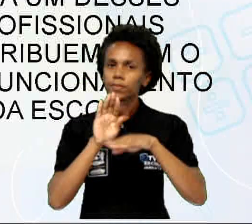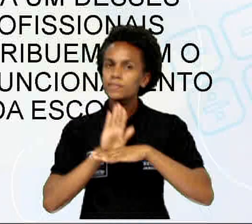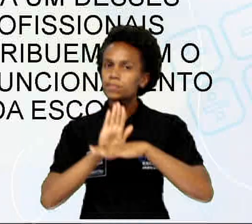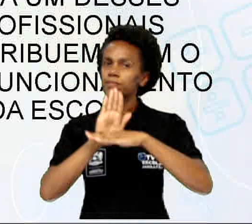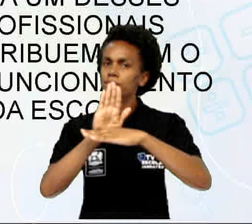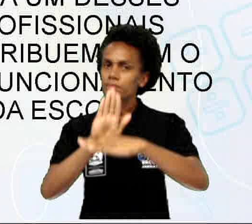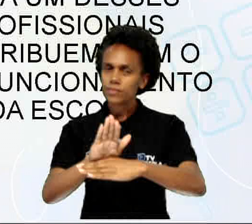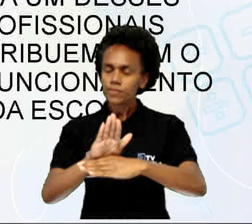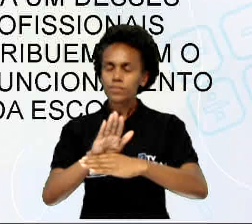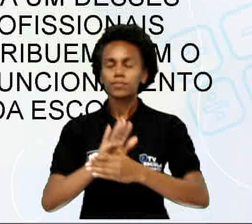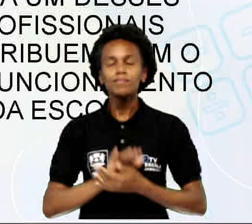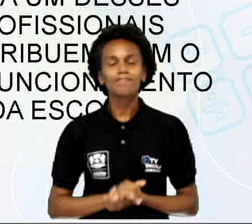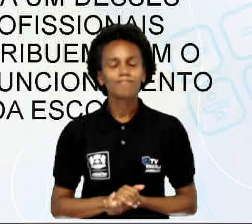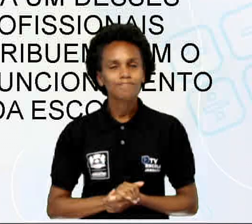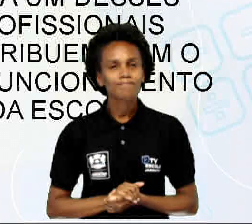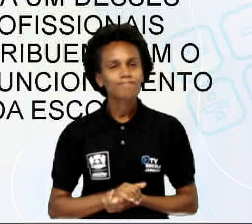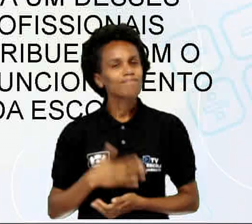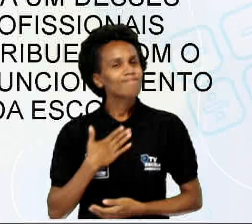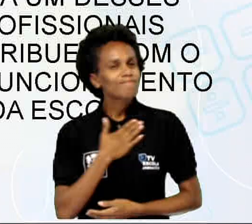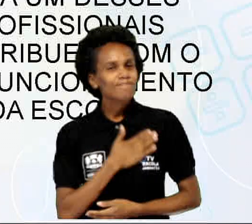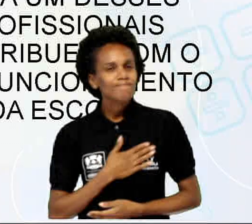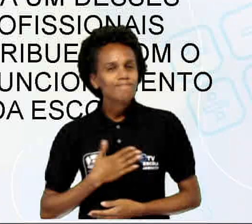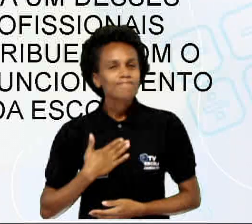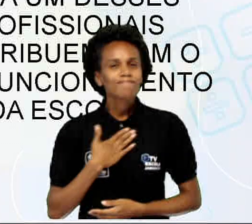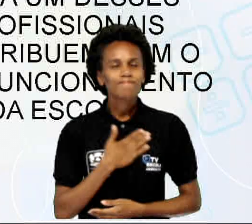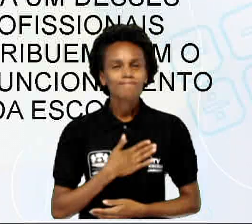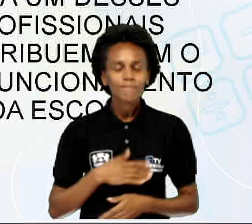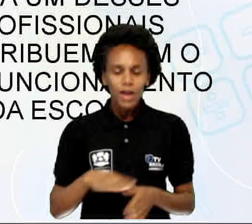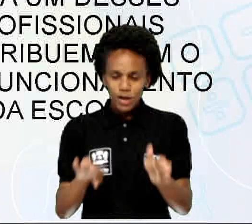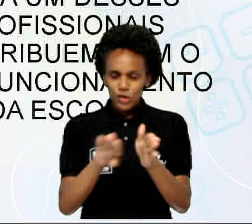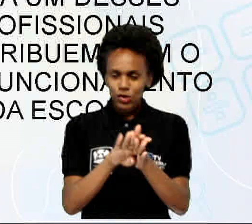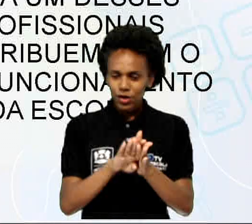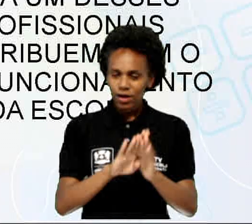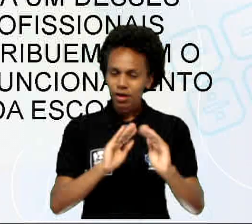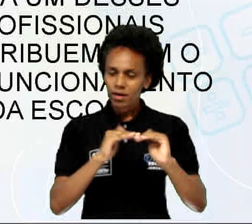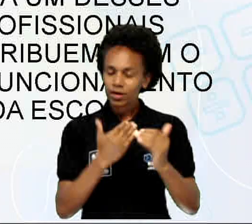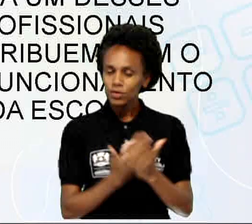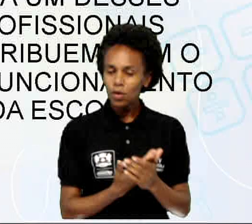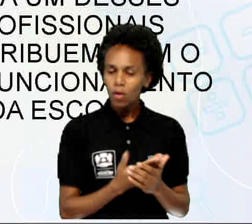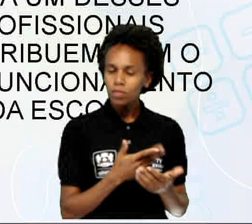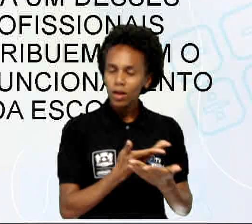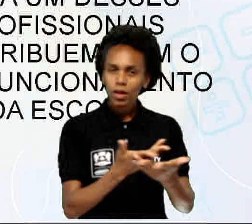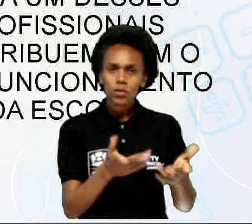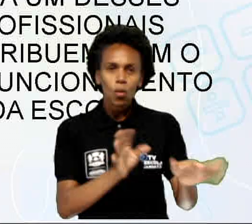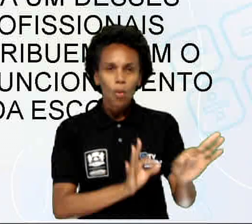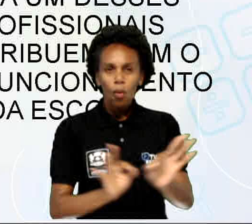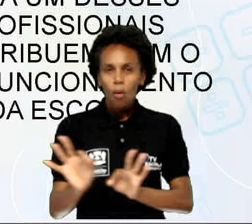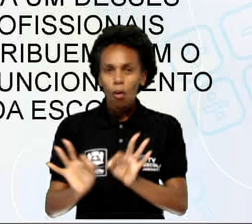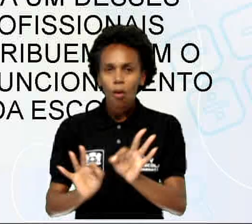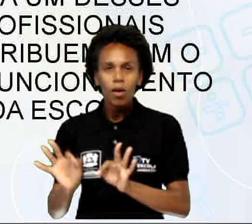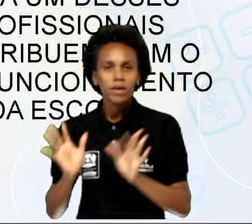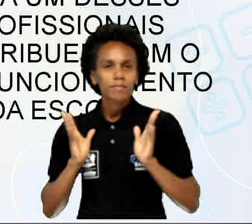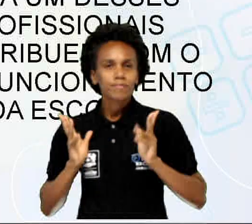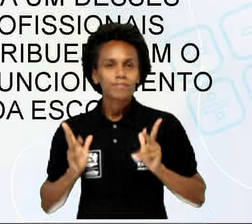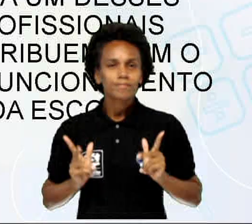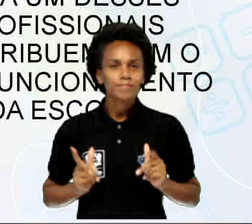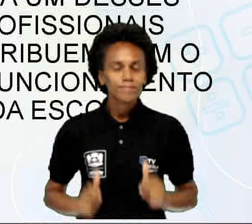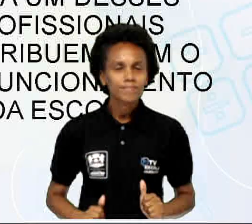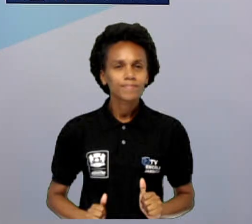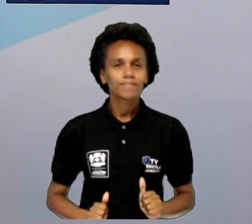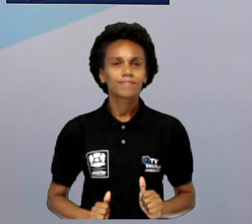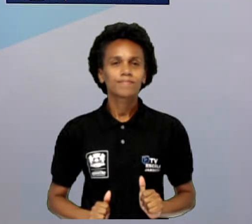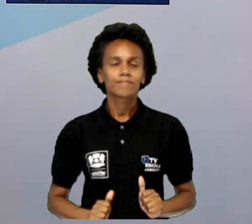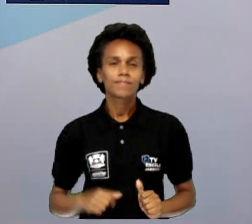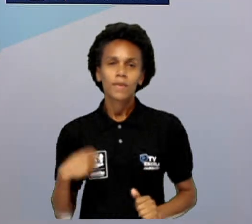na escola, ela tá limpinha, ela tá organizada. É muito bom. E a gente precisa fazer a nossa parte para que